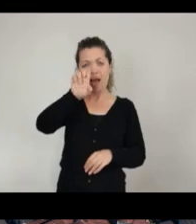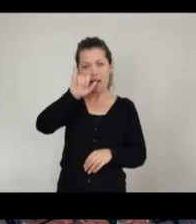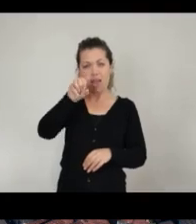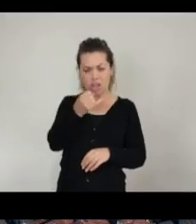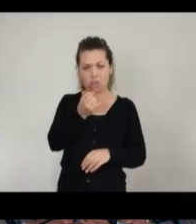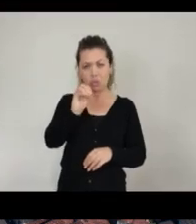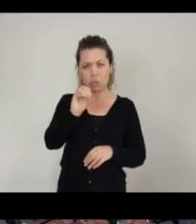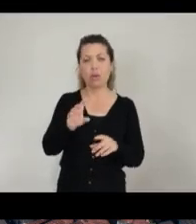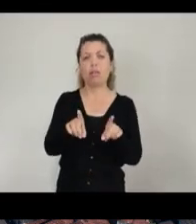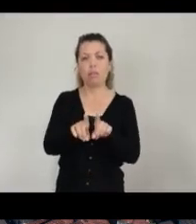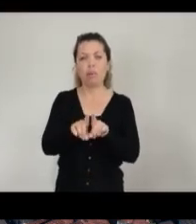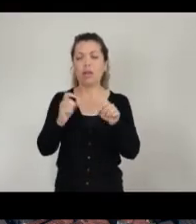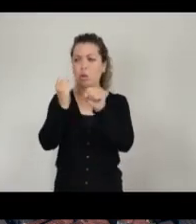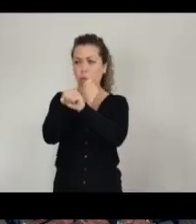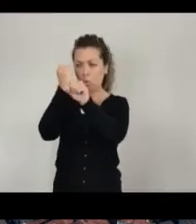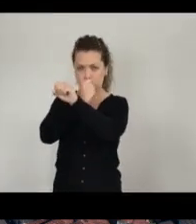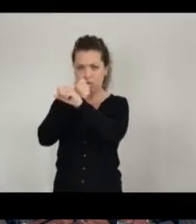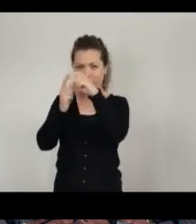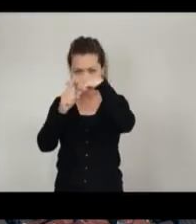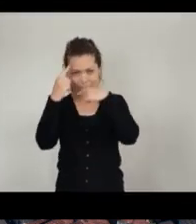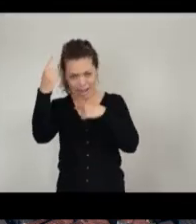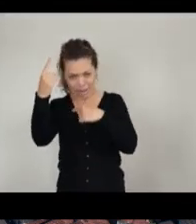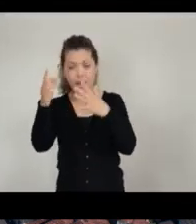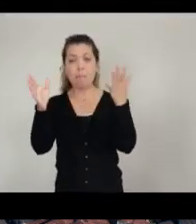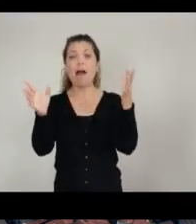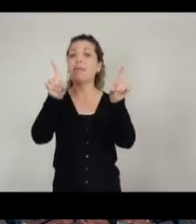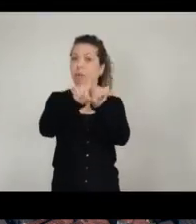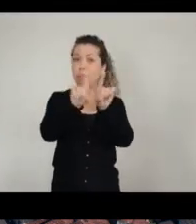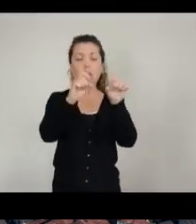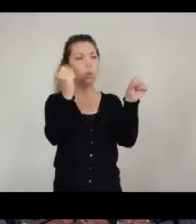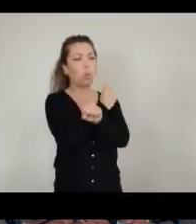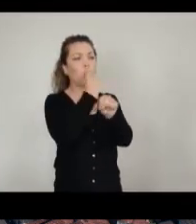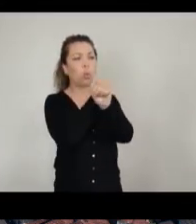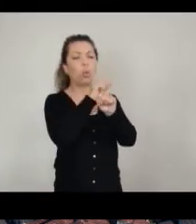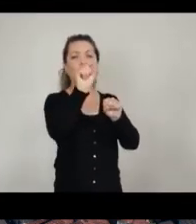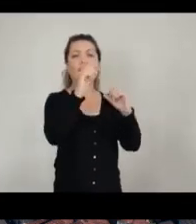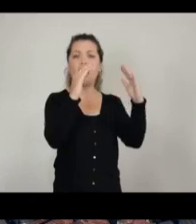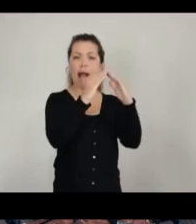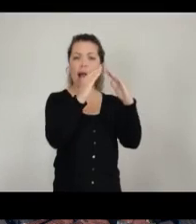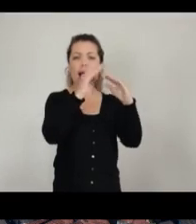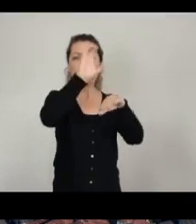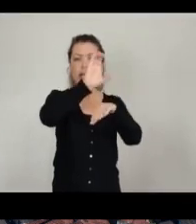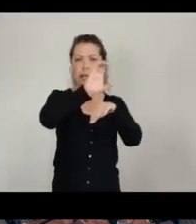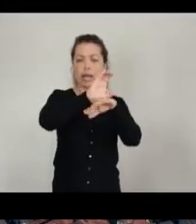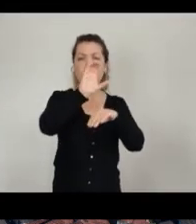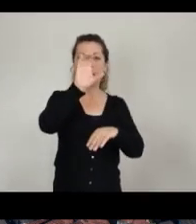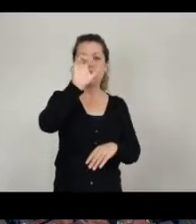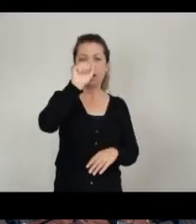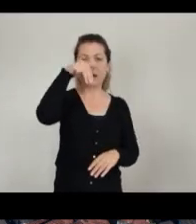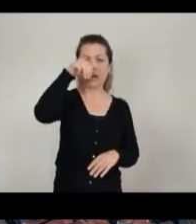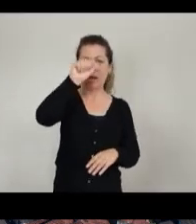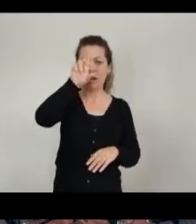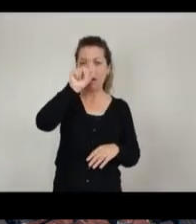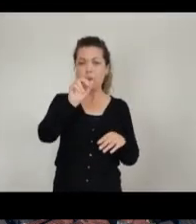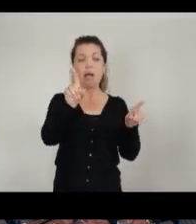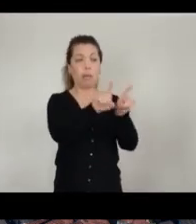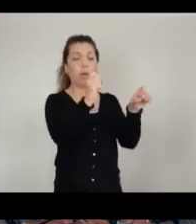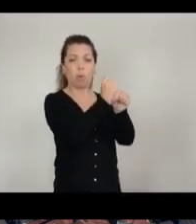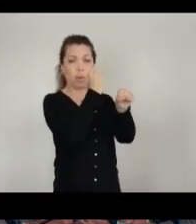estrada que margeava o Morro da Espia em direção ao Costão dos Engenhos. Lá estavam as sedes das fazendas de arroz